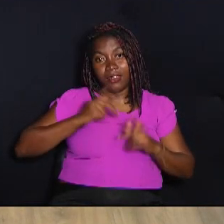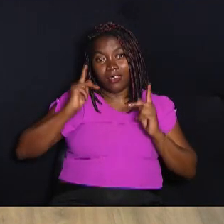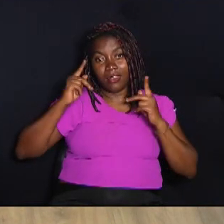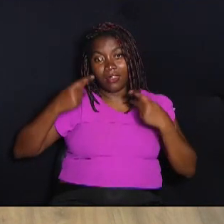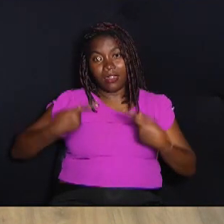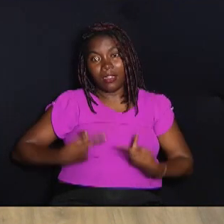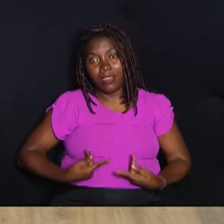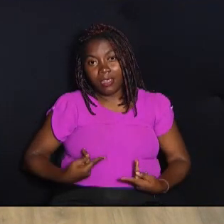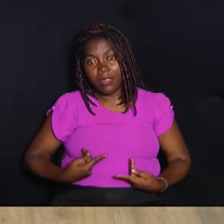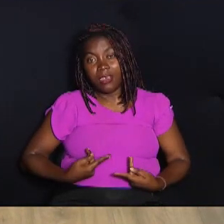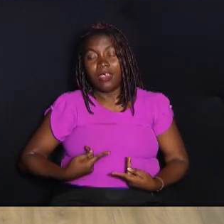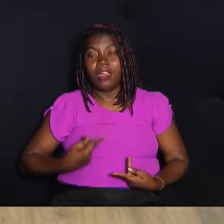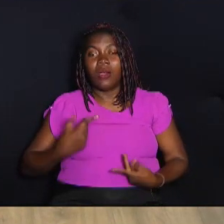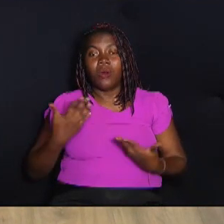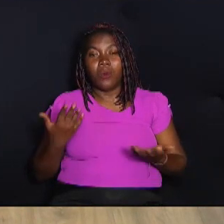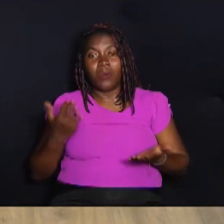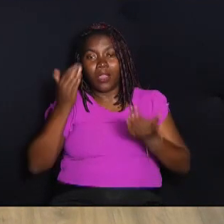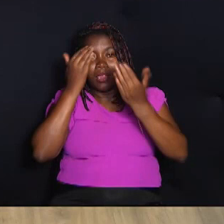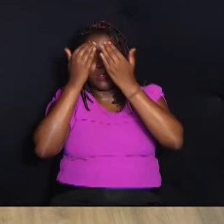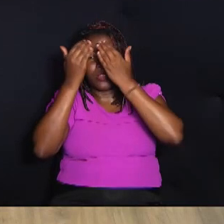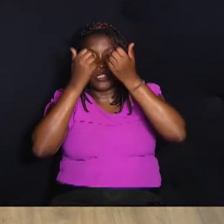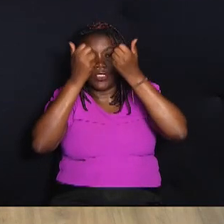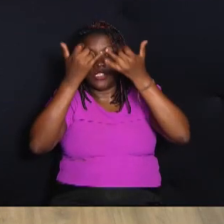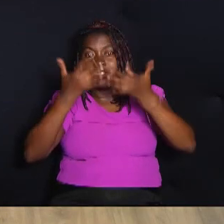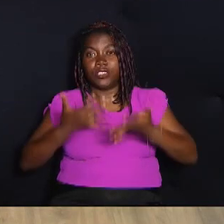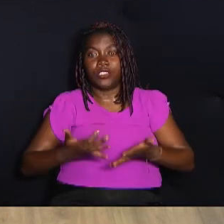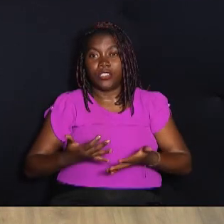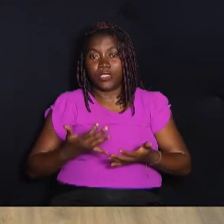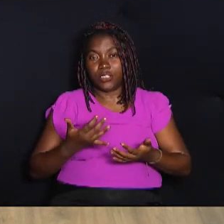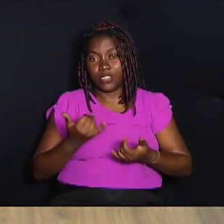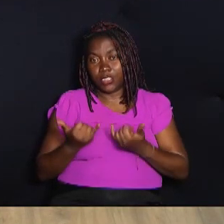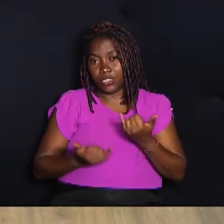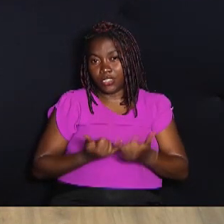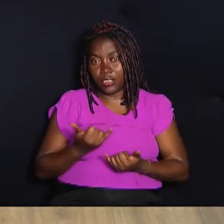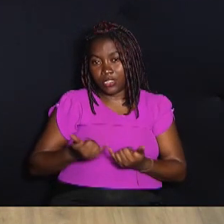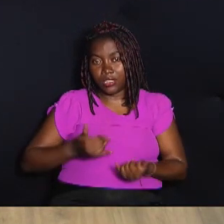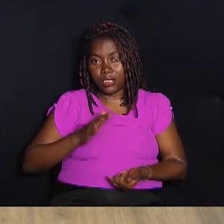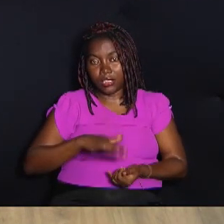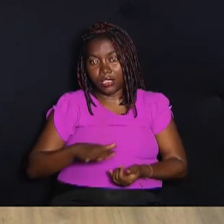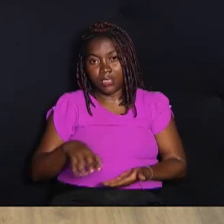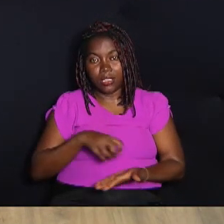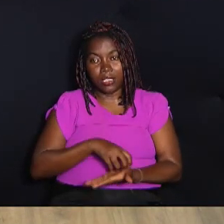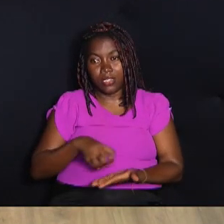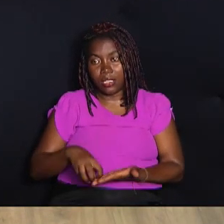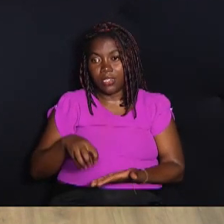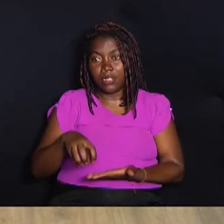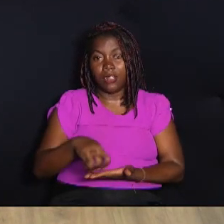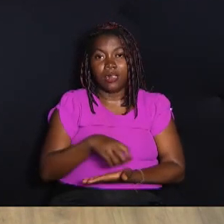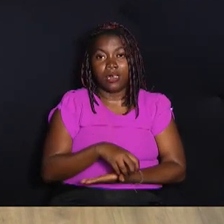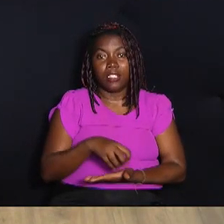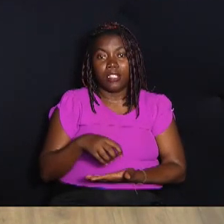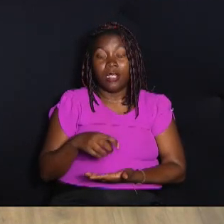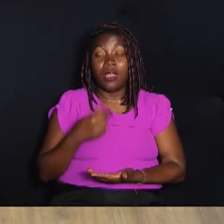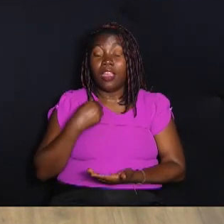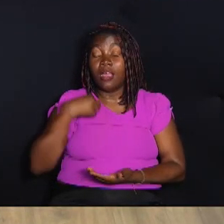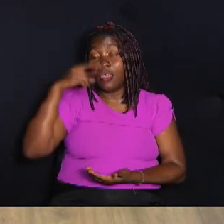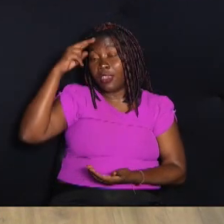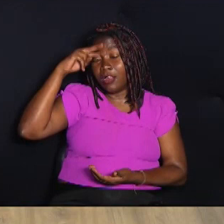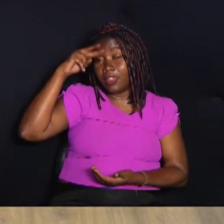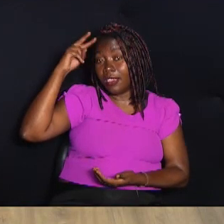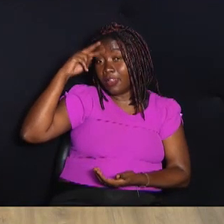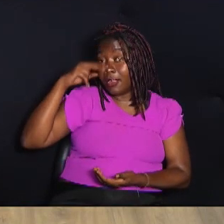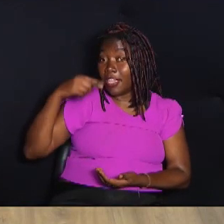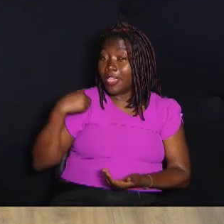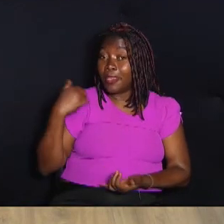das brincadeiras dela de criança, de dama, de xadrez, eu estava lembrando que eu brincava na